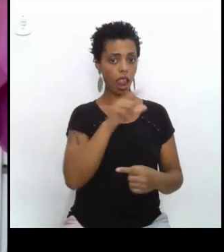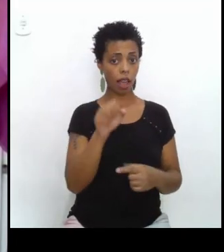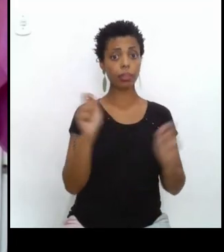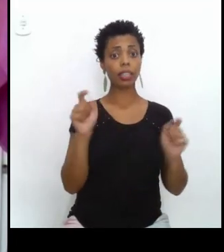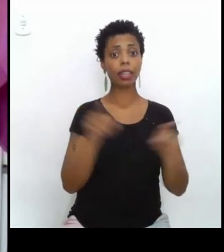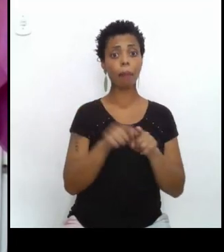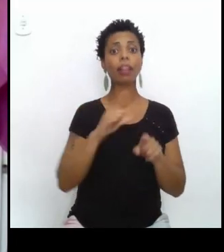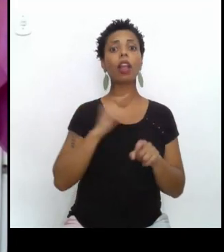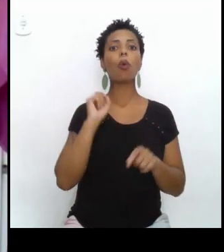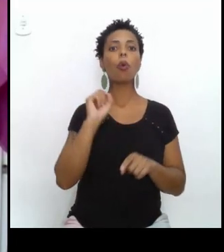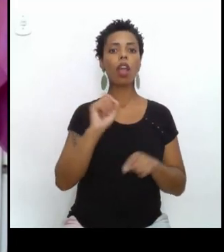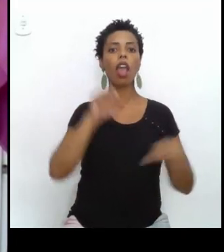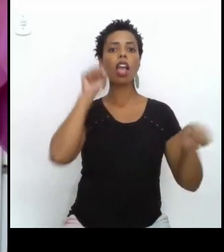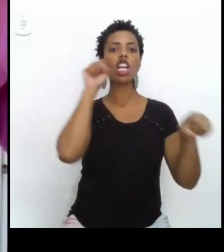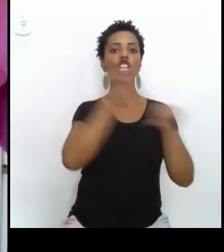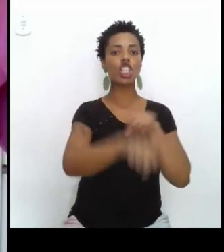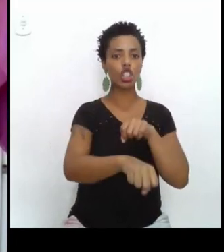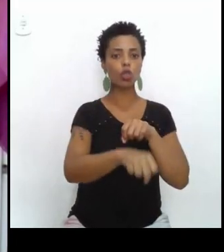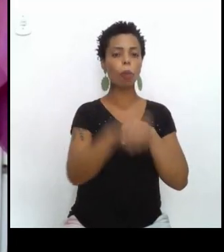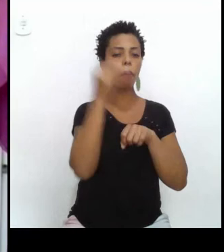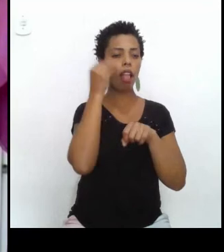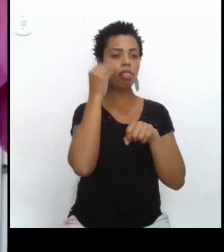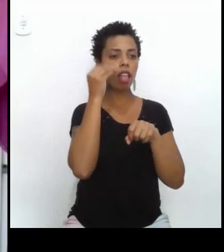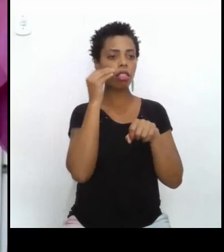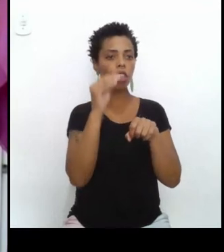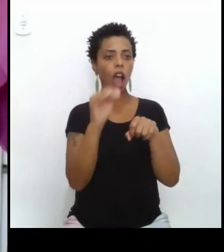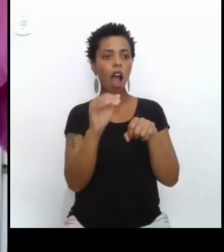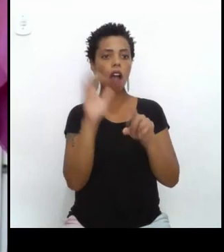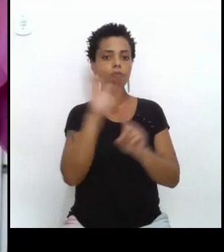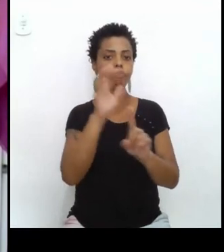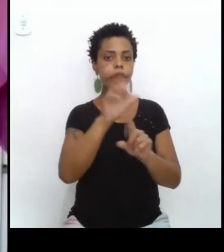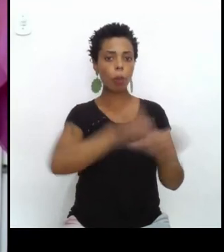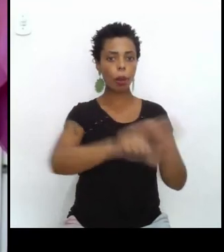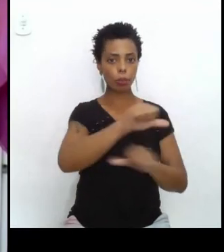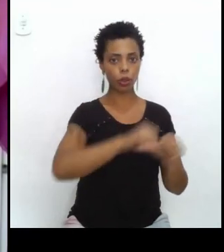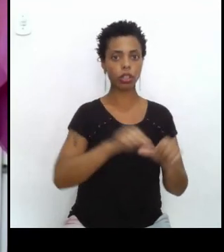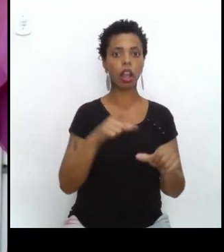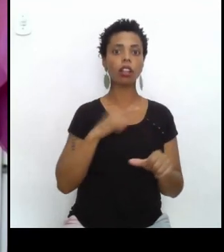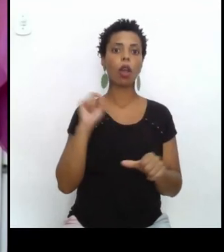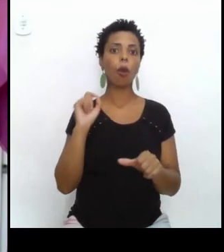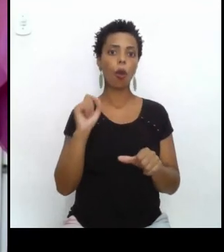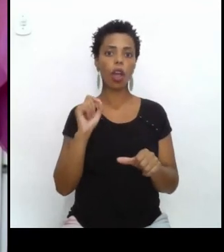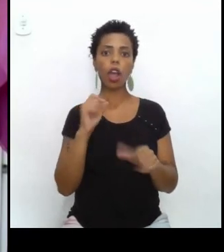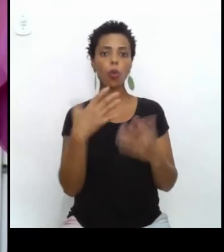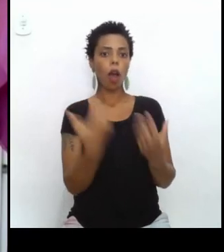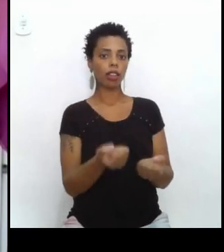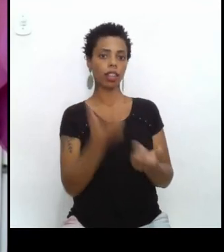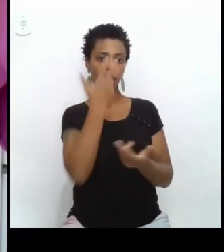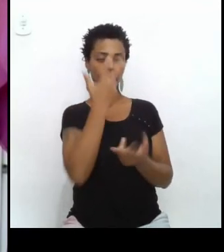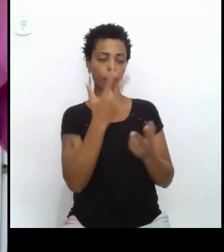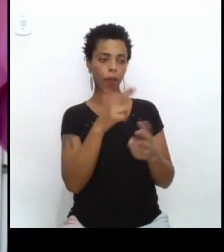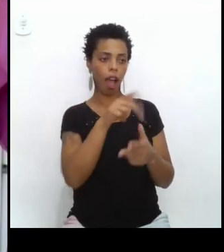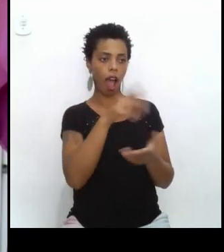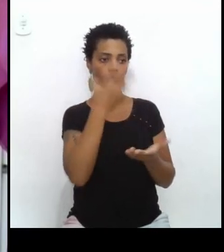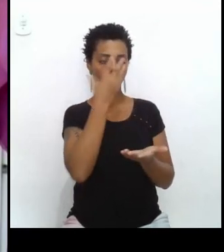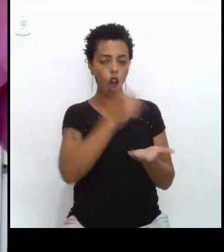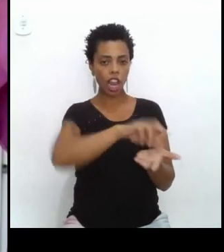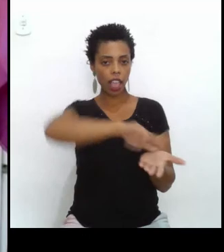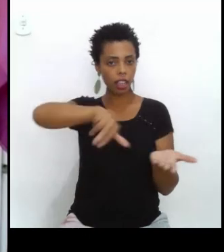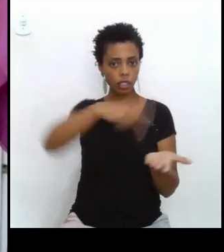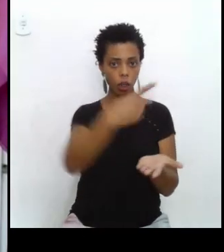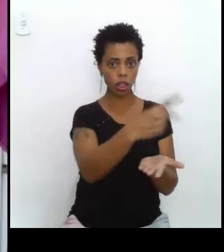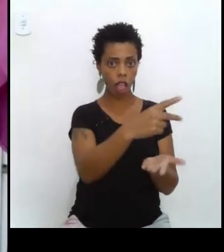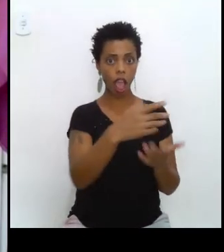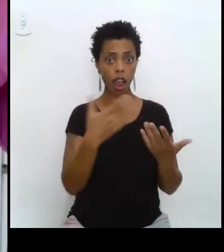é uma prática que é movida pela intolerância da orientação é e acaba contra nós mulheres lésbicas